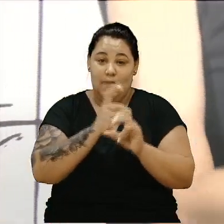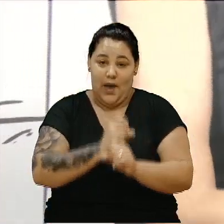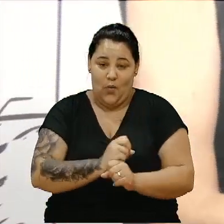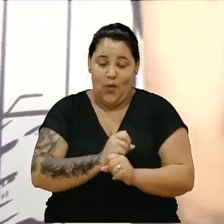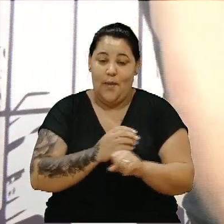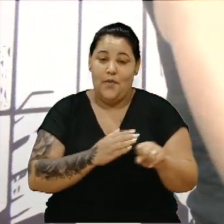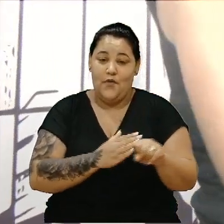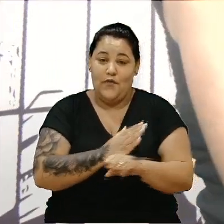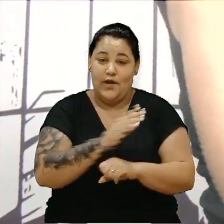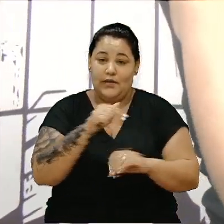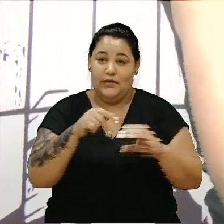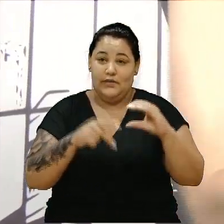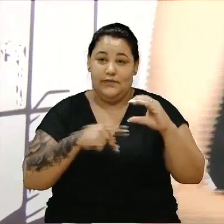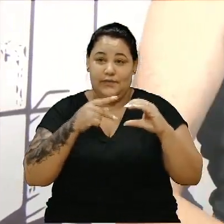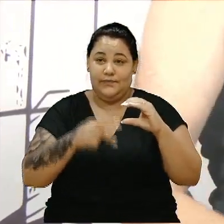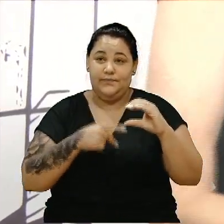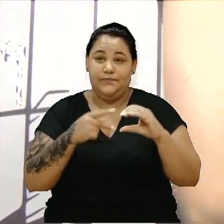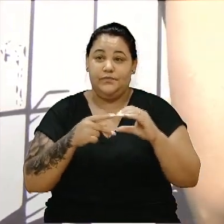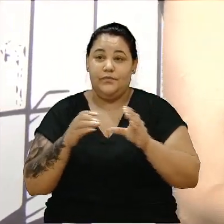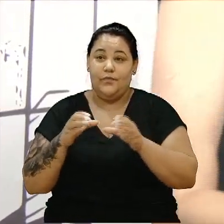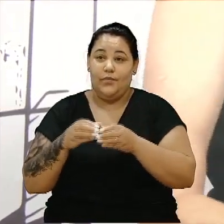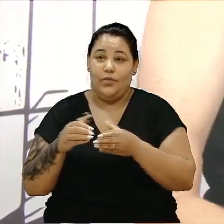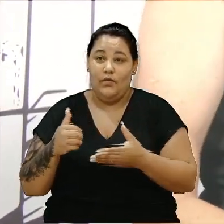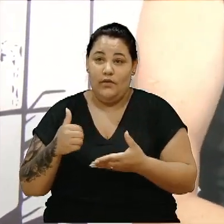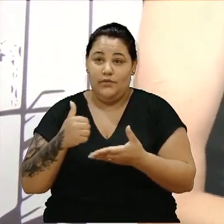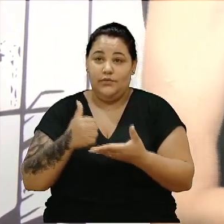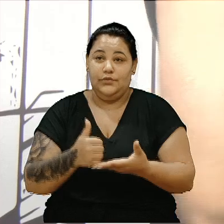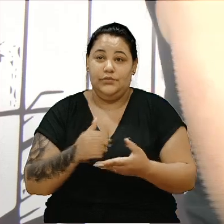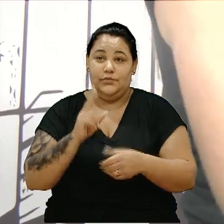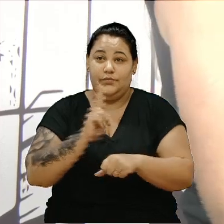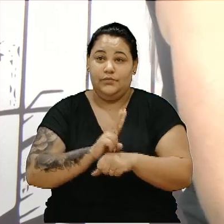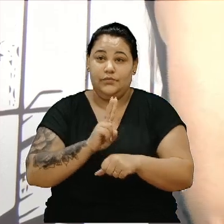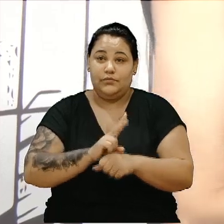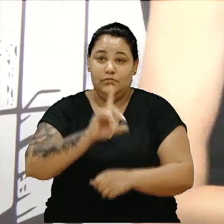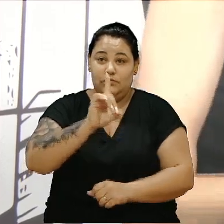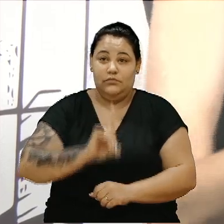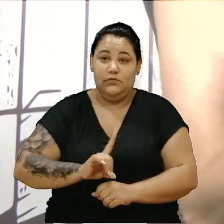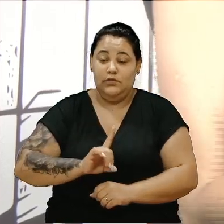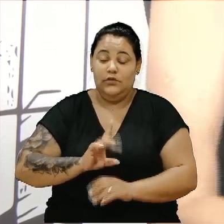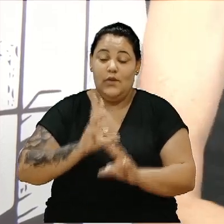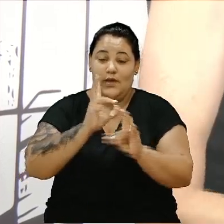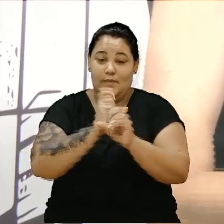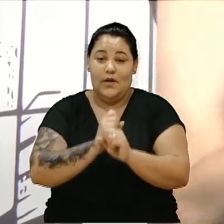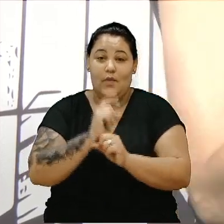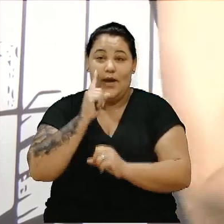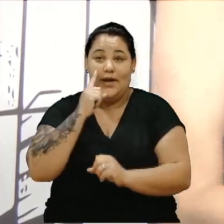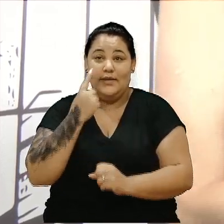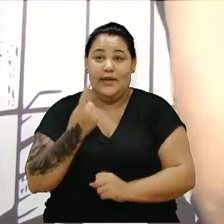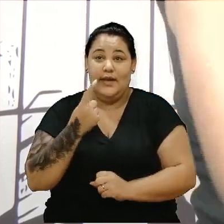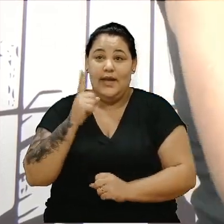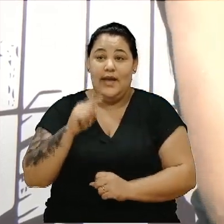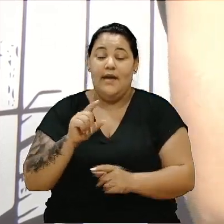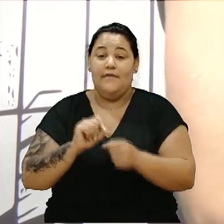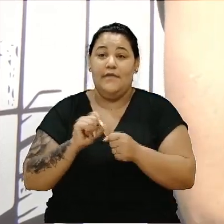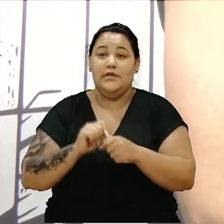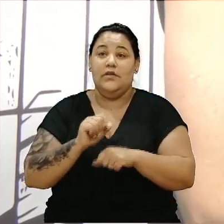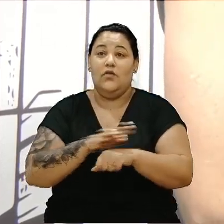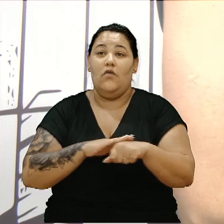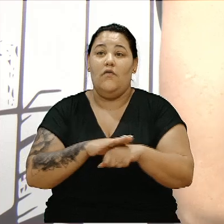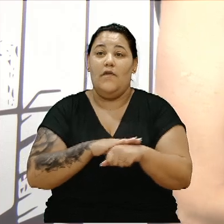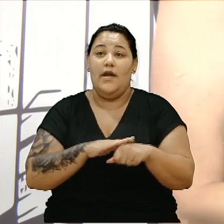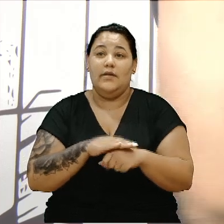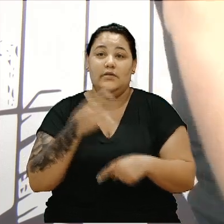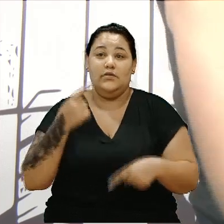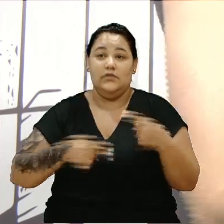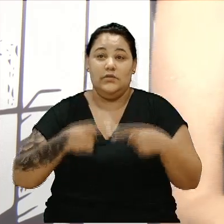Câmara, frente que vai estar cuidando dos direitos dos animais. A ideia é justamente promover conversas e debates com a comunidade